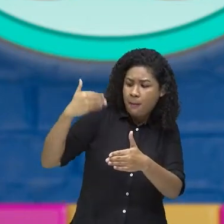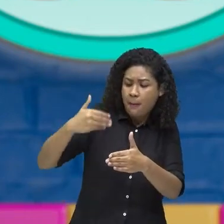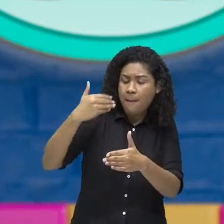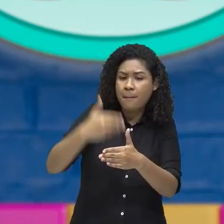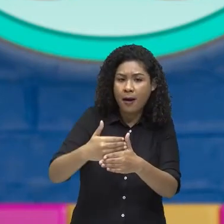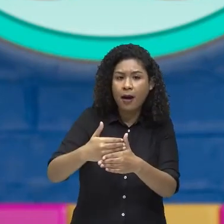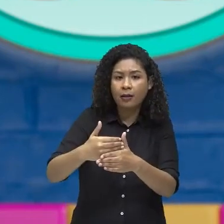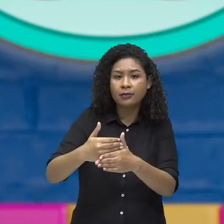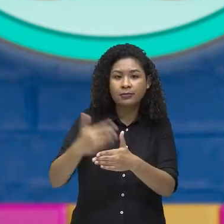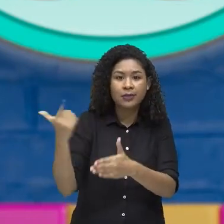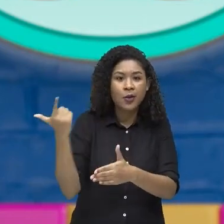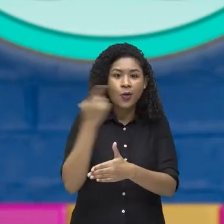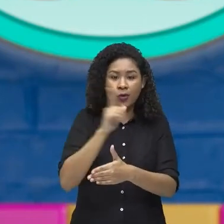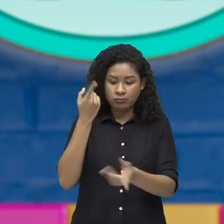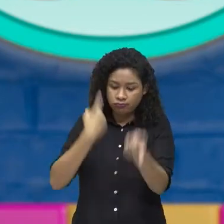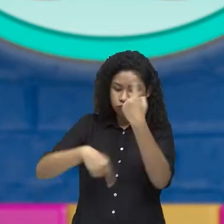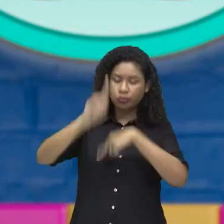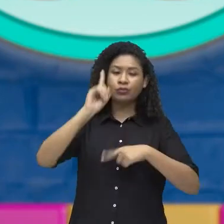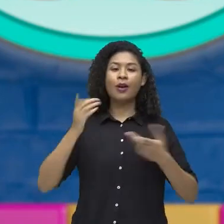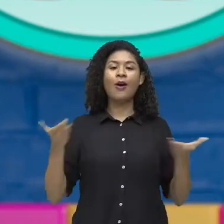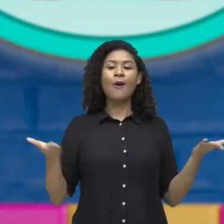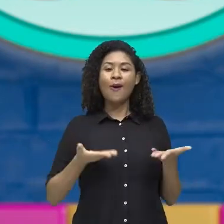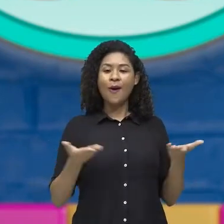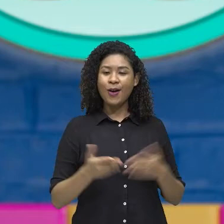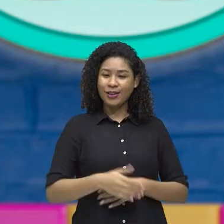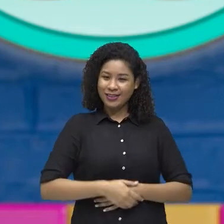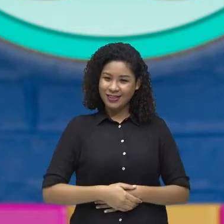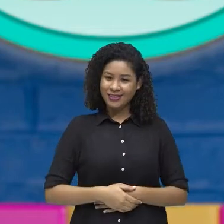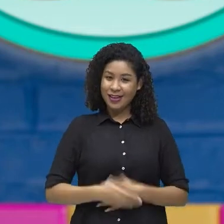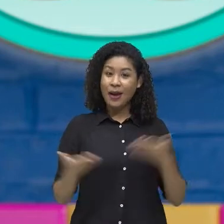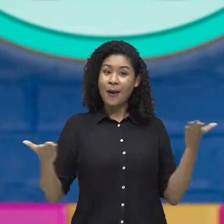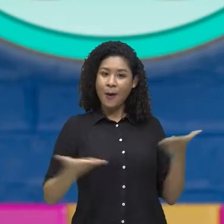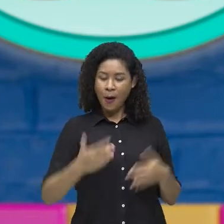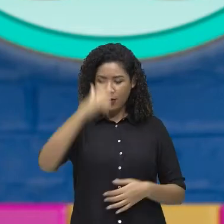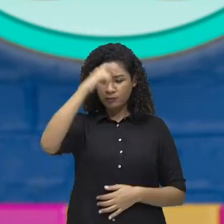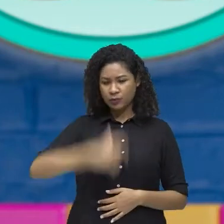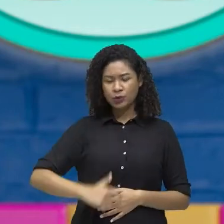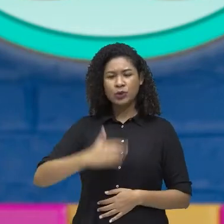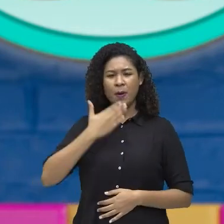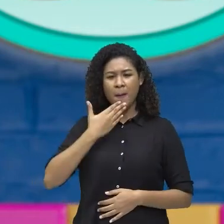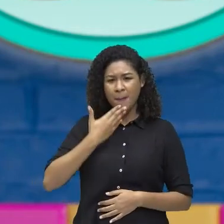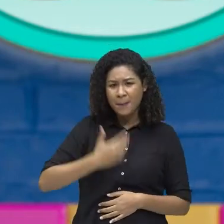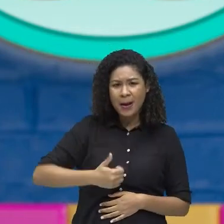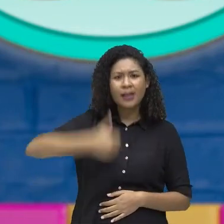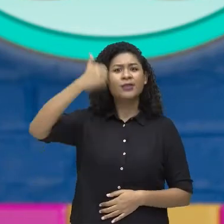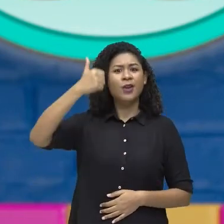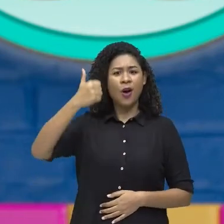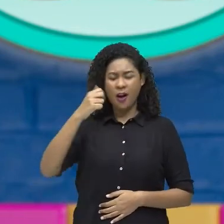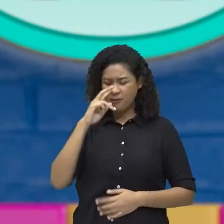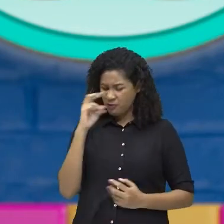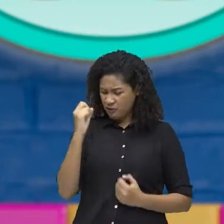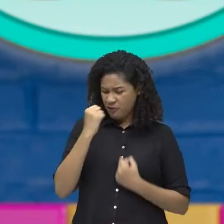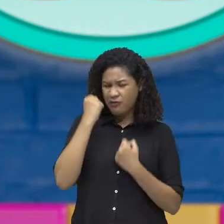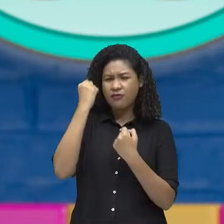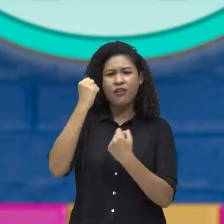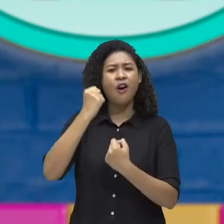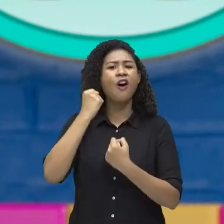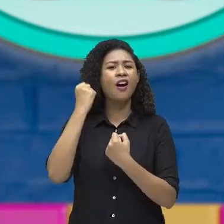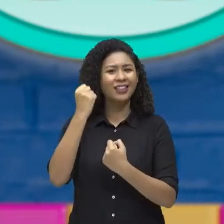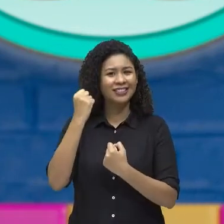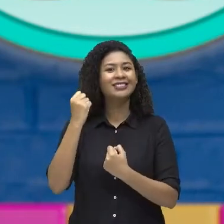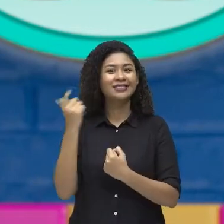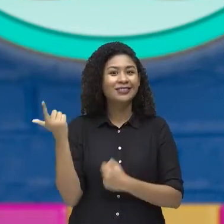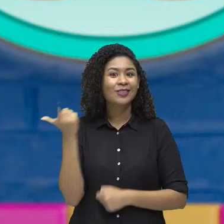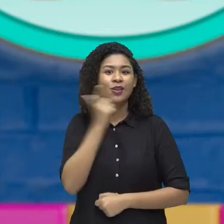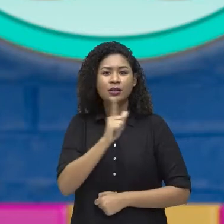hoje, quiçá seja mais forte do que aquele aos 13 anos de idade. Né? Então, com certeza, crescer um pouco, evoluir